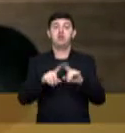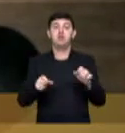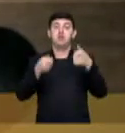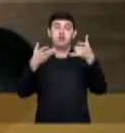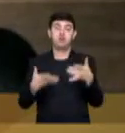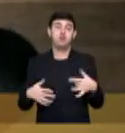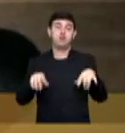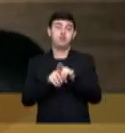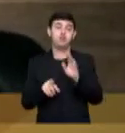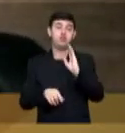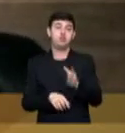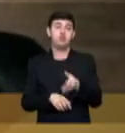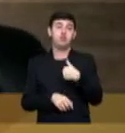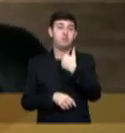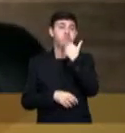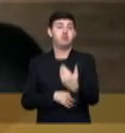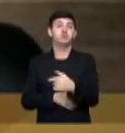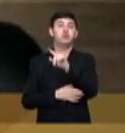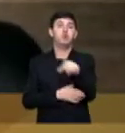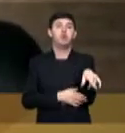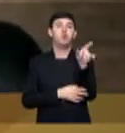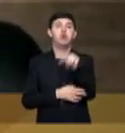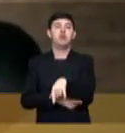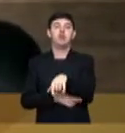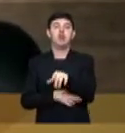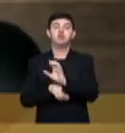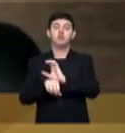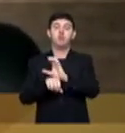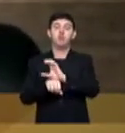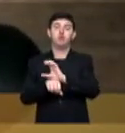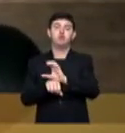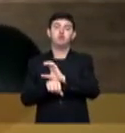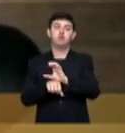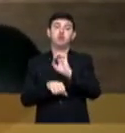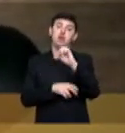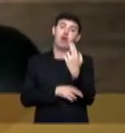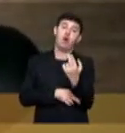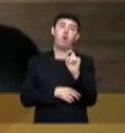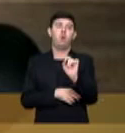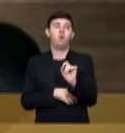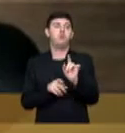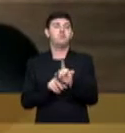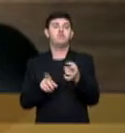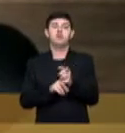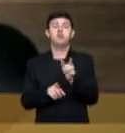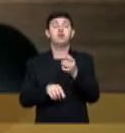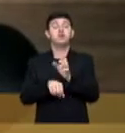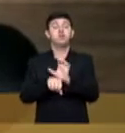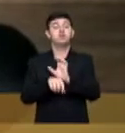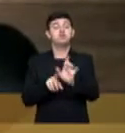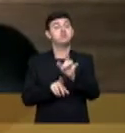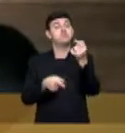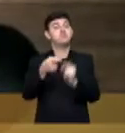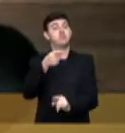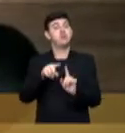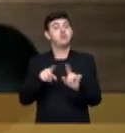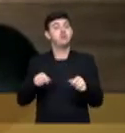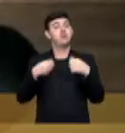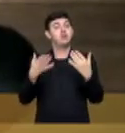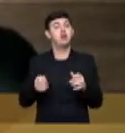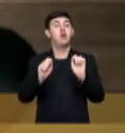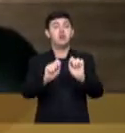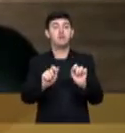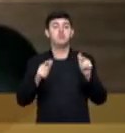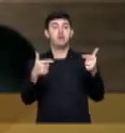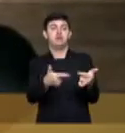a declaração de nulidade constitucional ou de invalidade constitucional. A Assembleia Legislativa do Estado e